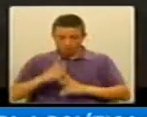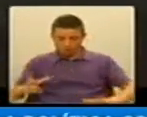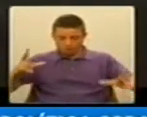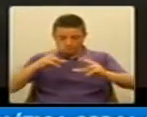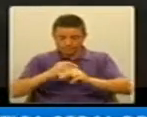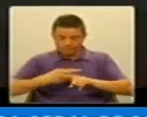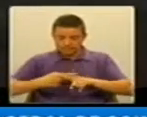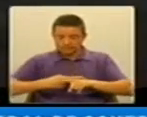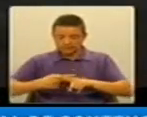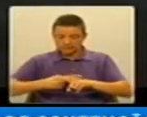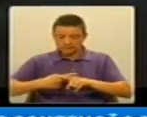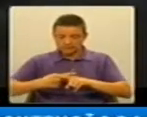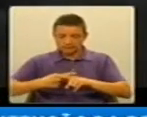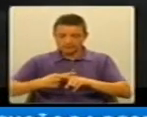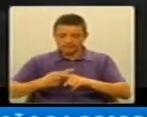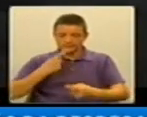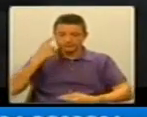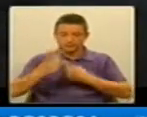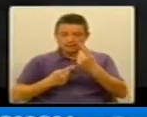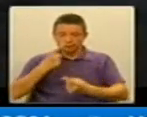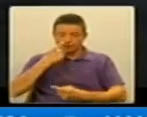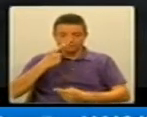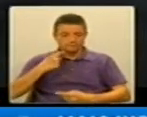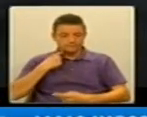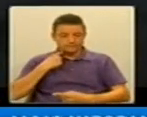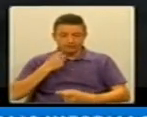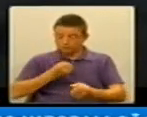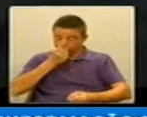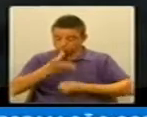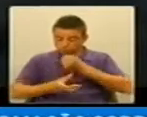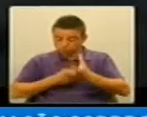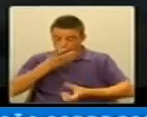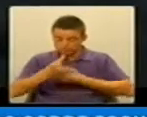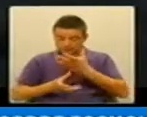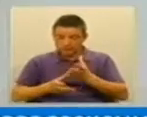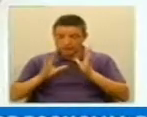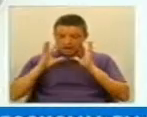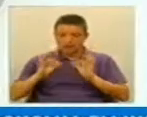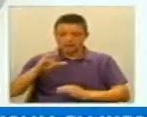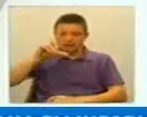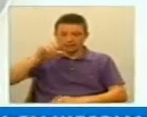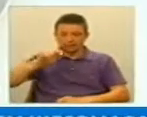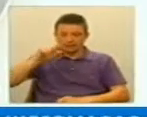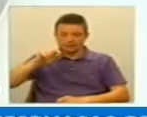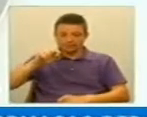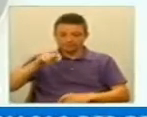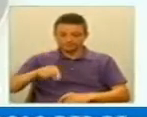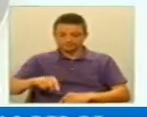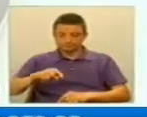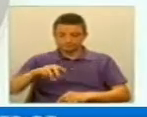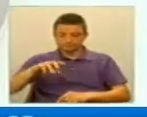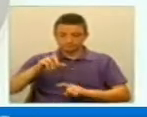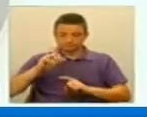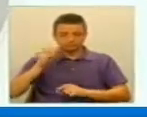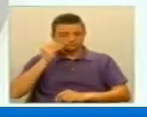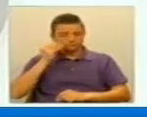apresenta algumas duas falhas que é preciso ainda explicar. Explicar também, nesta intervenção, Miguel, como